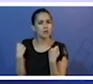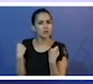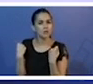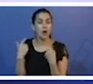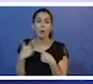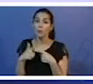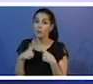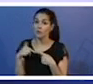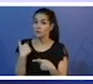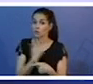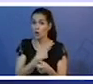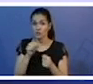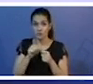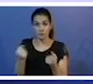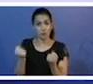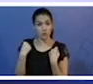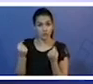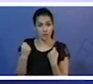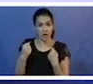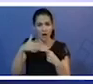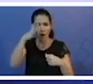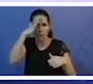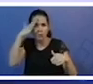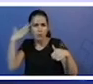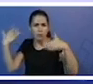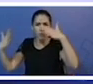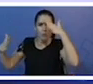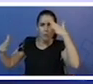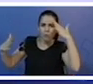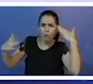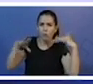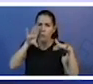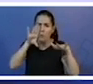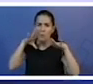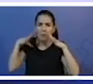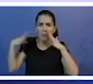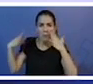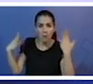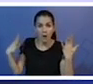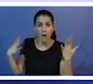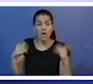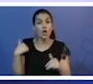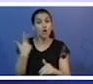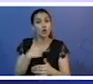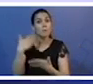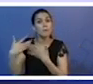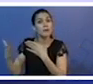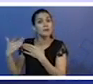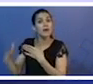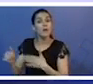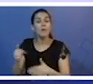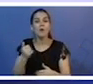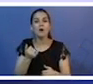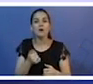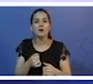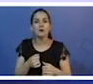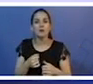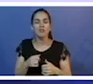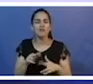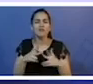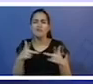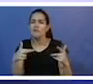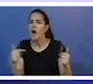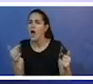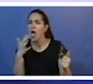gente pratica atividade física, a gente transpira muito e na transpiração a gente perde sais minerais, entre eles o